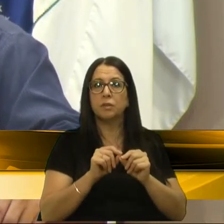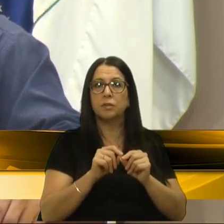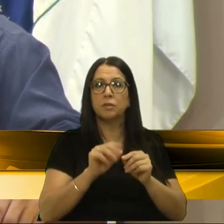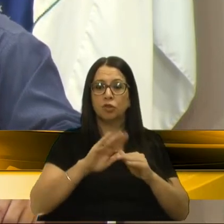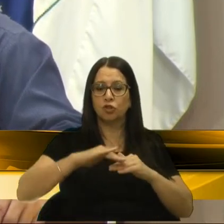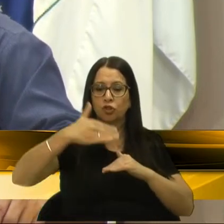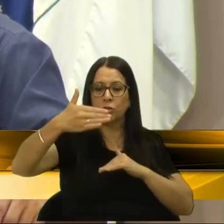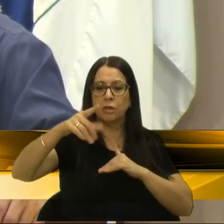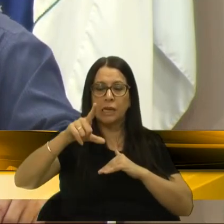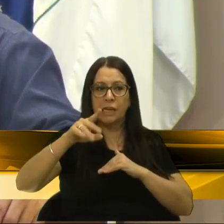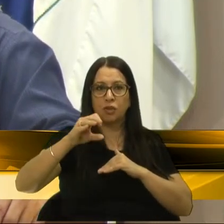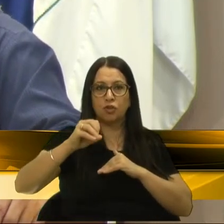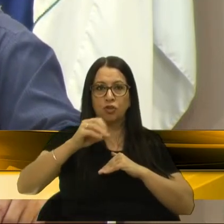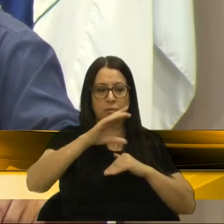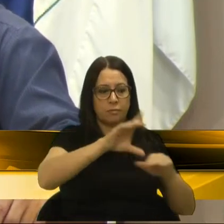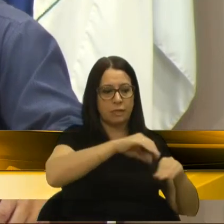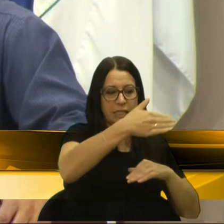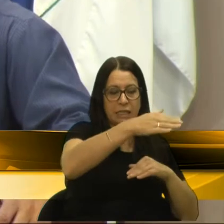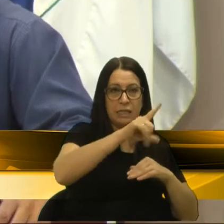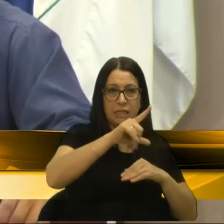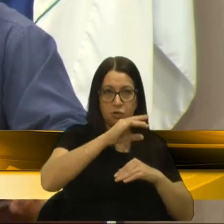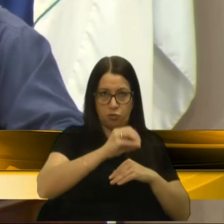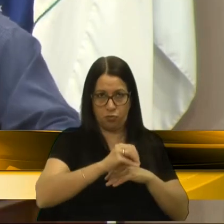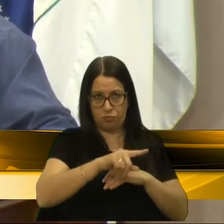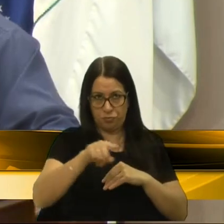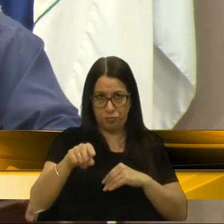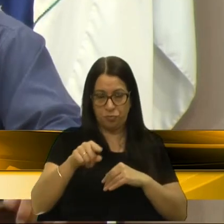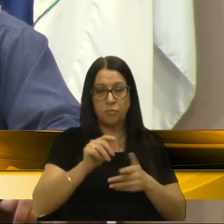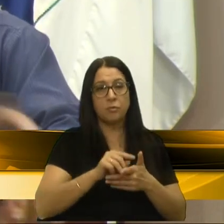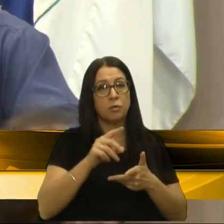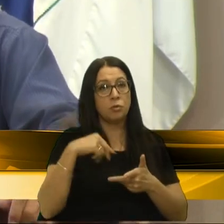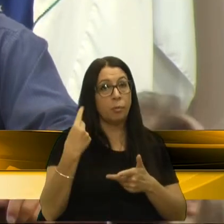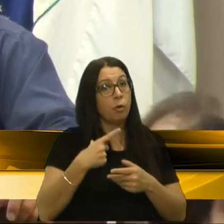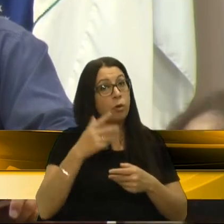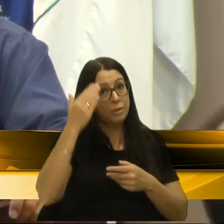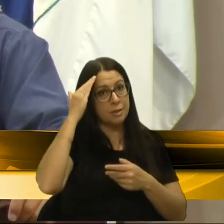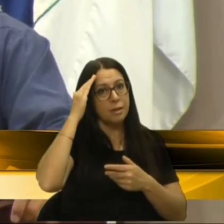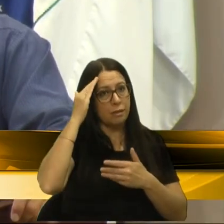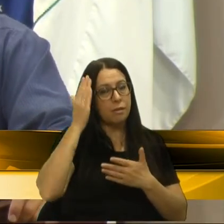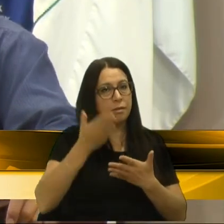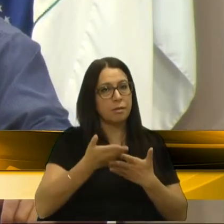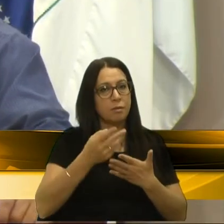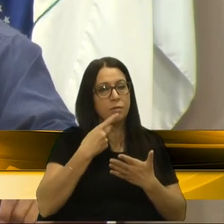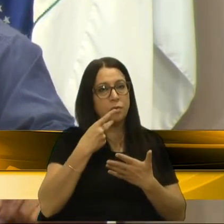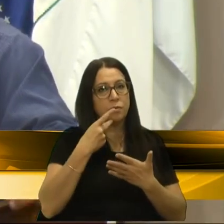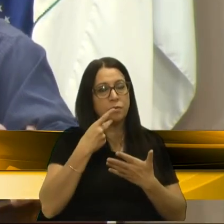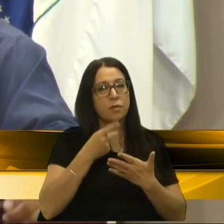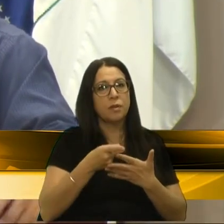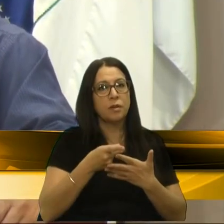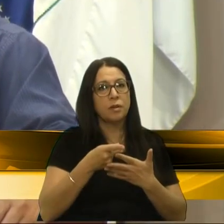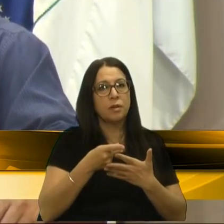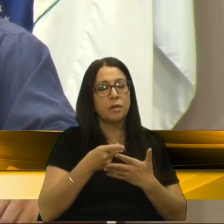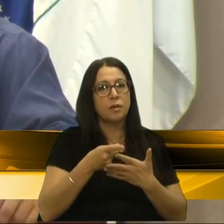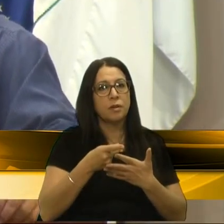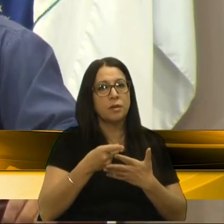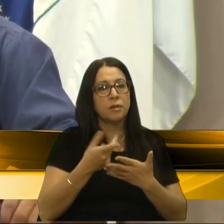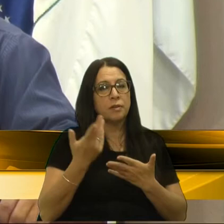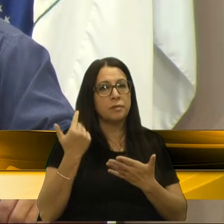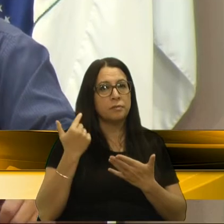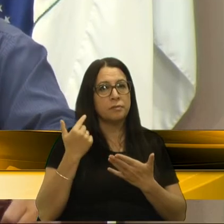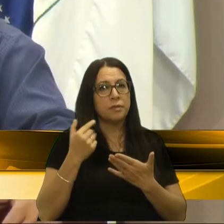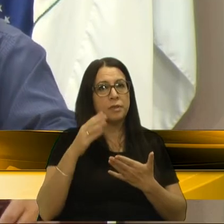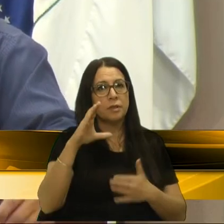de lixo, coleta de lixo. Só para nós entender, eu estou falando daqueles container lá que